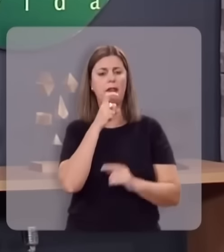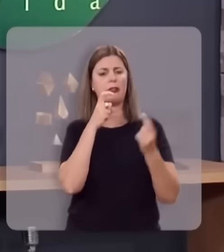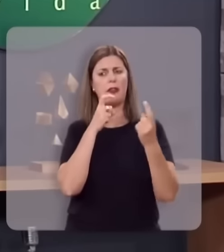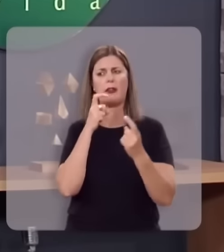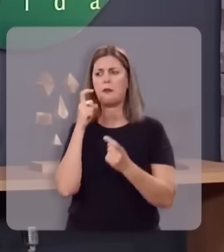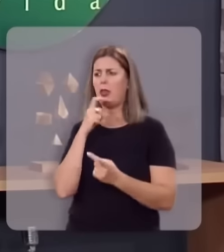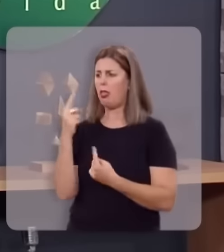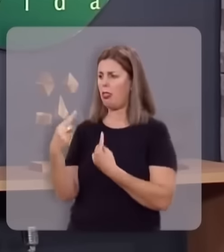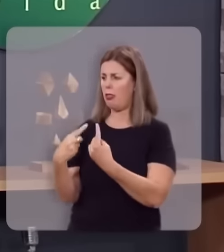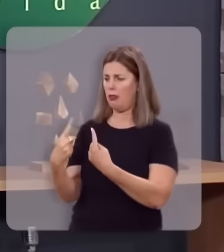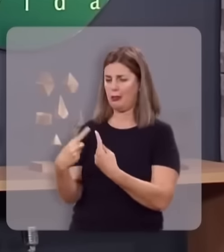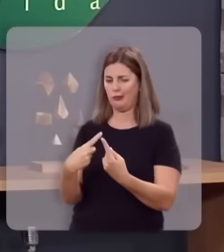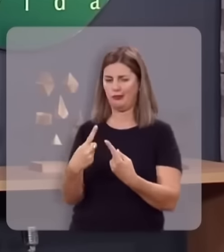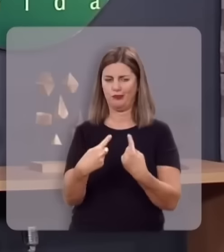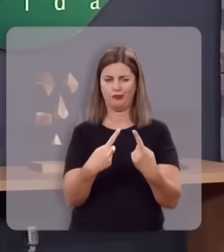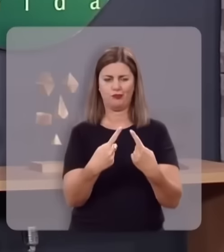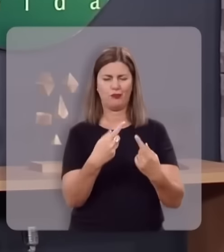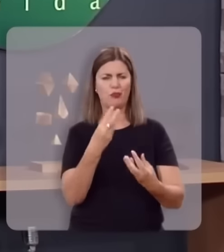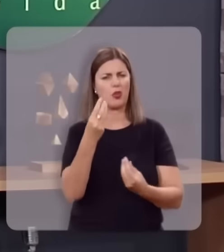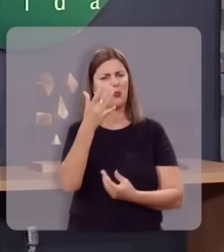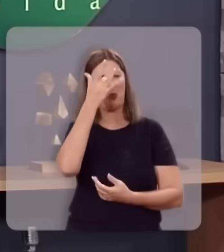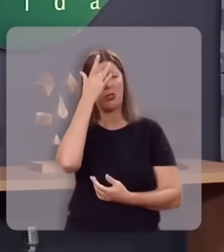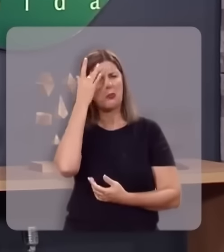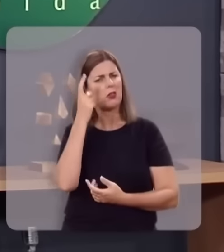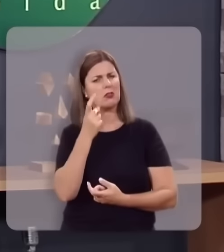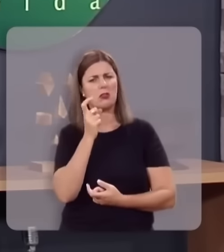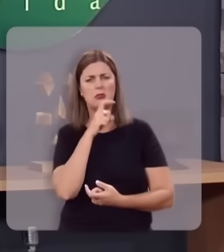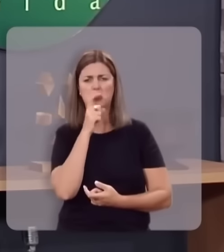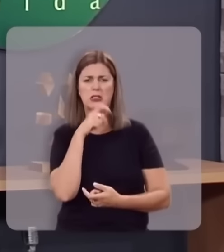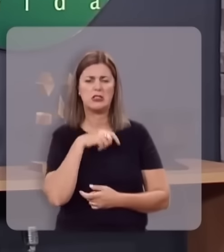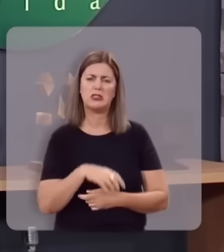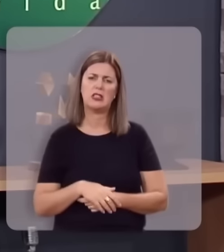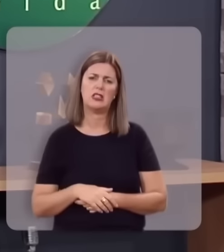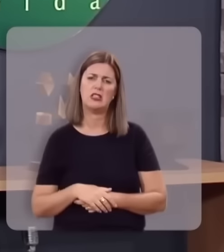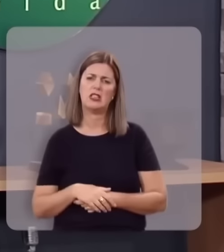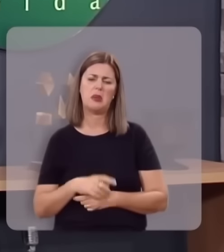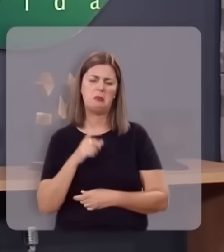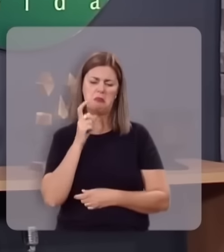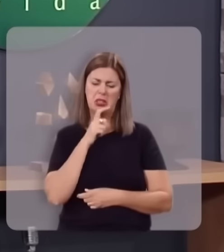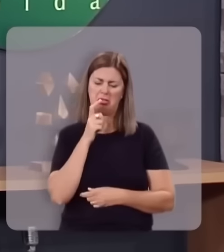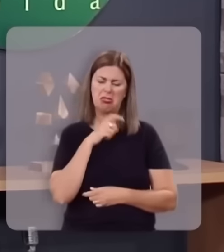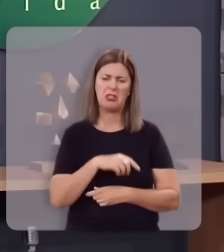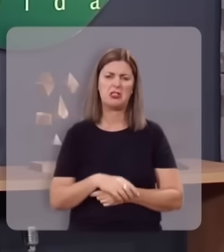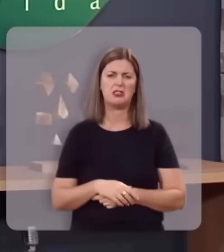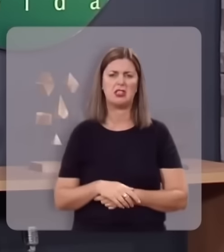mentais uns aos outros hoje a gente tem muita mentira hoje